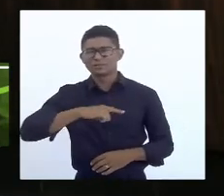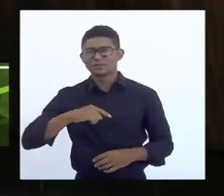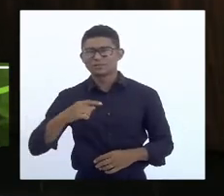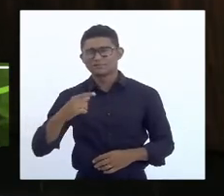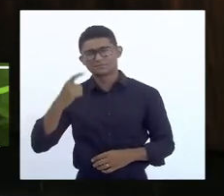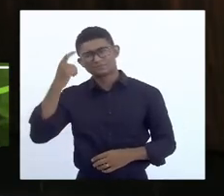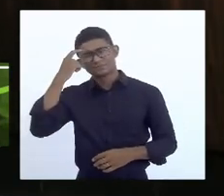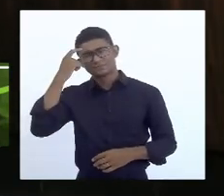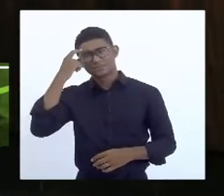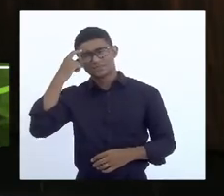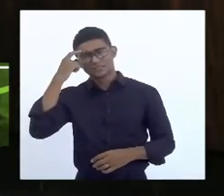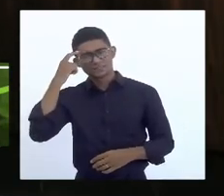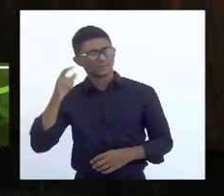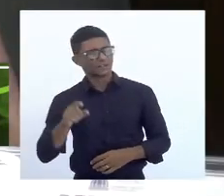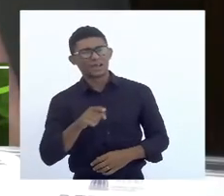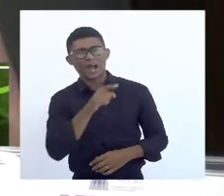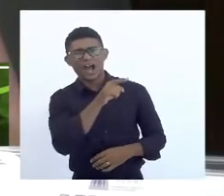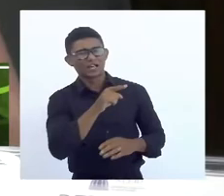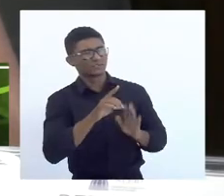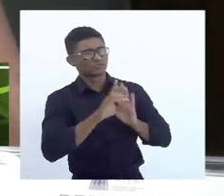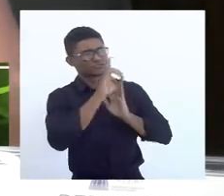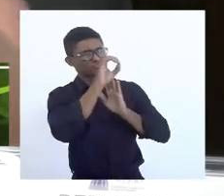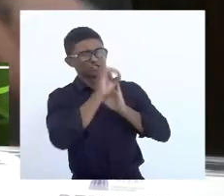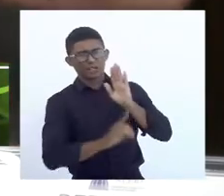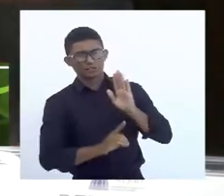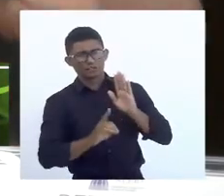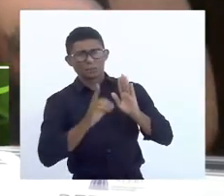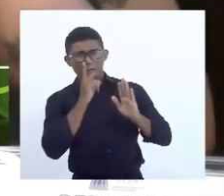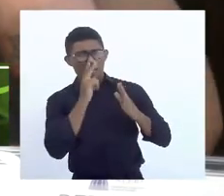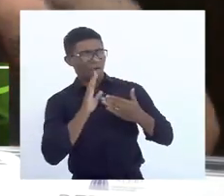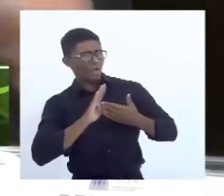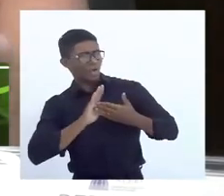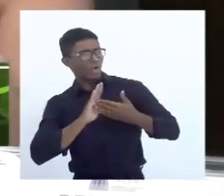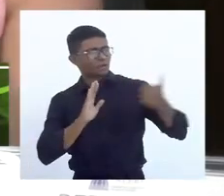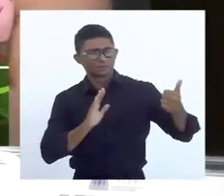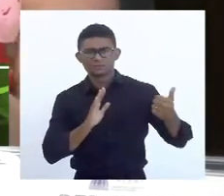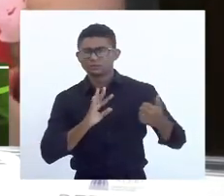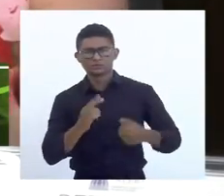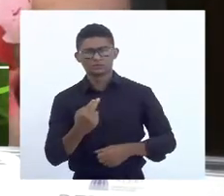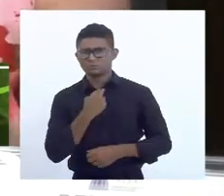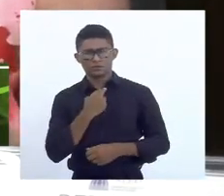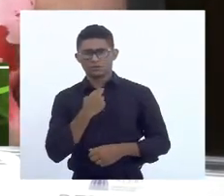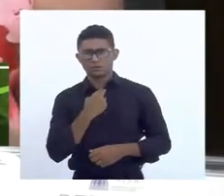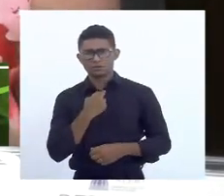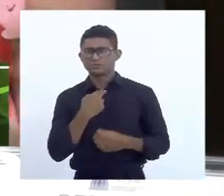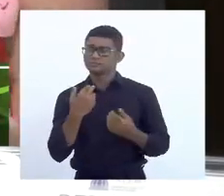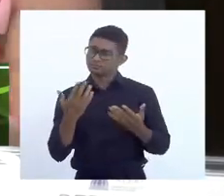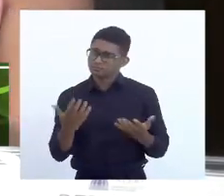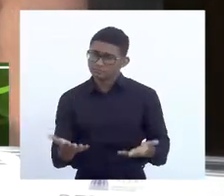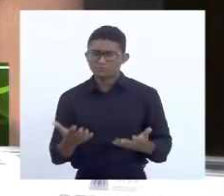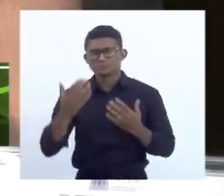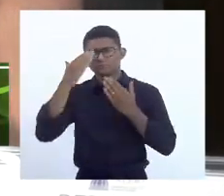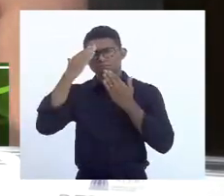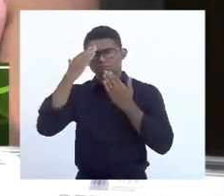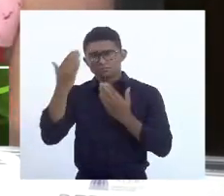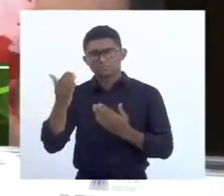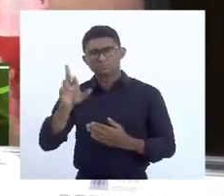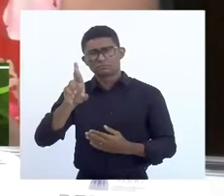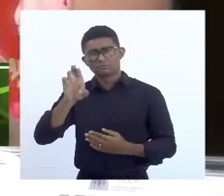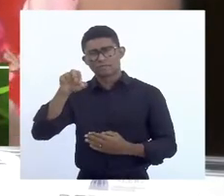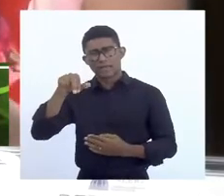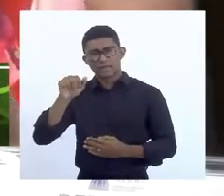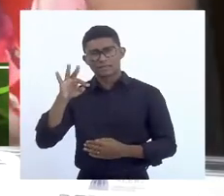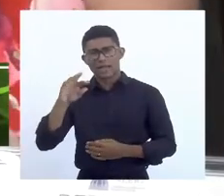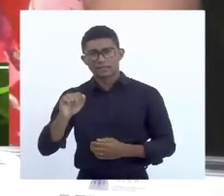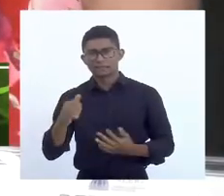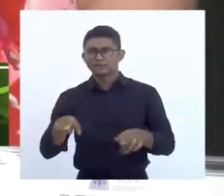ninguém tirar esse direito nosso, seja ele de onde vier. Então, muito obrigada, Renata. Muito